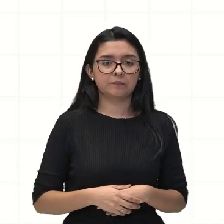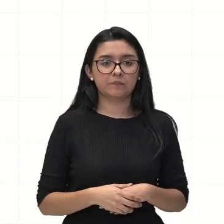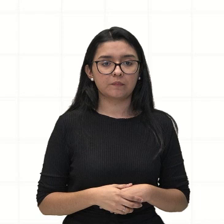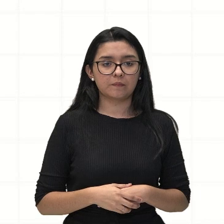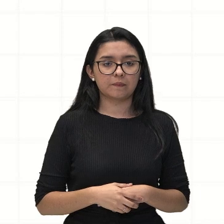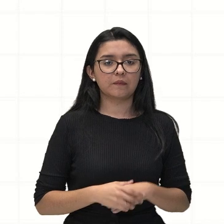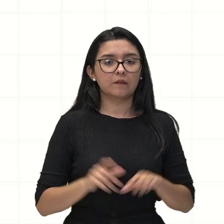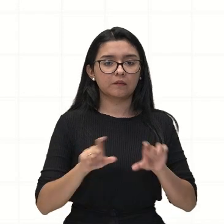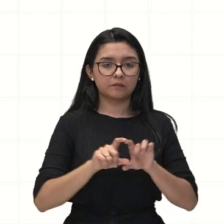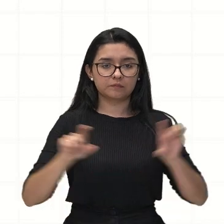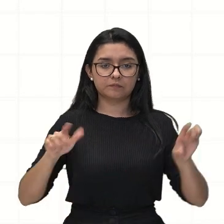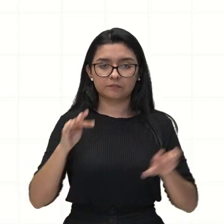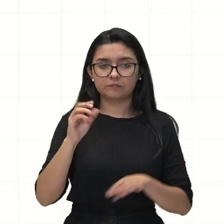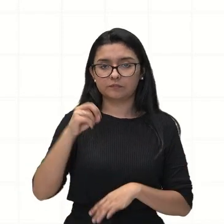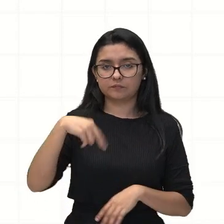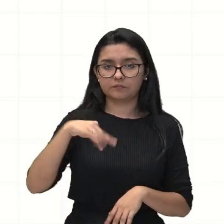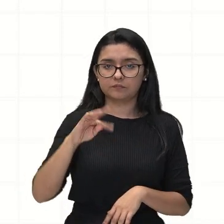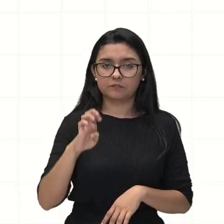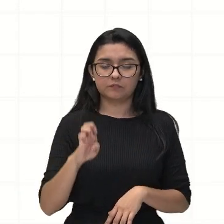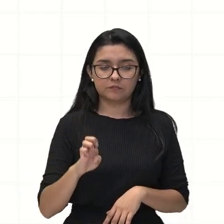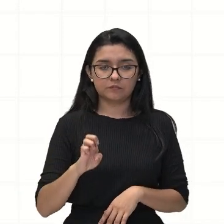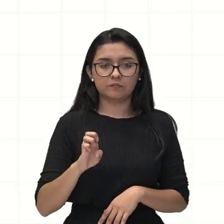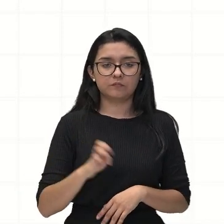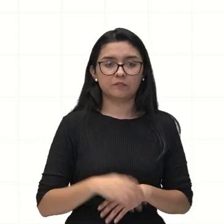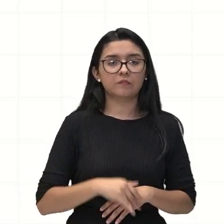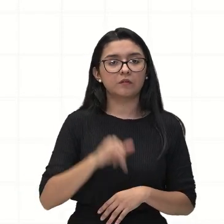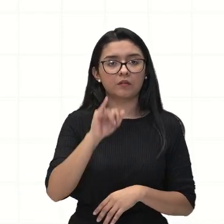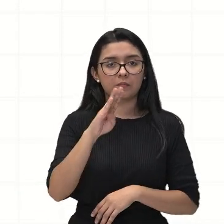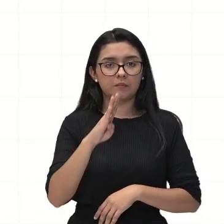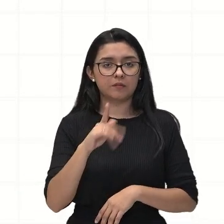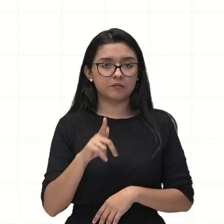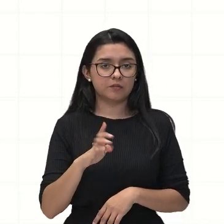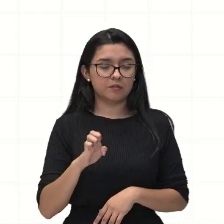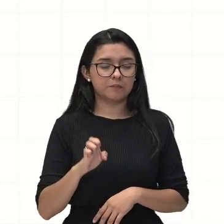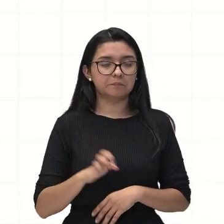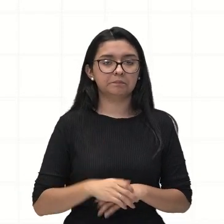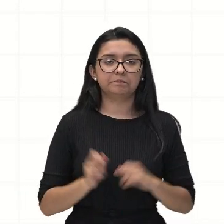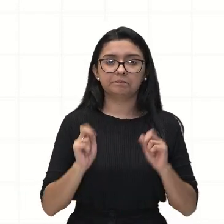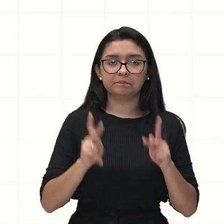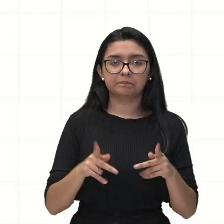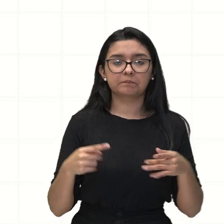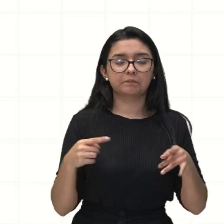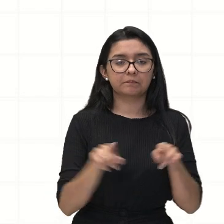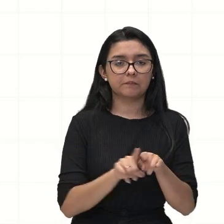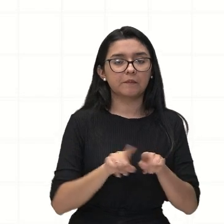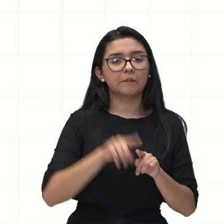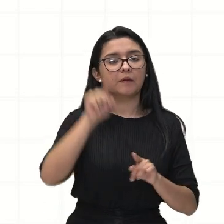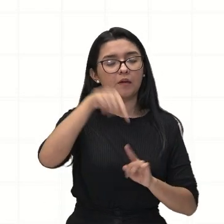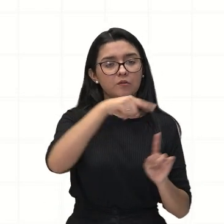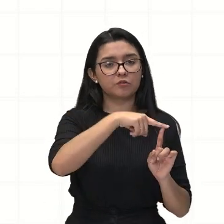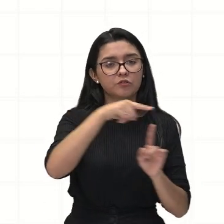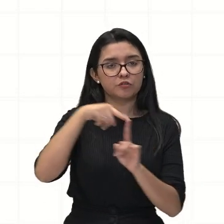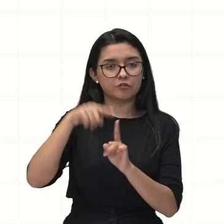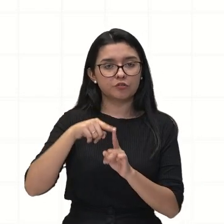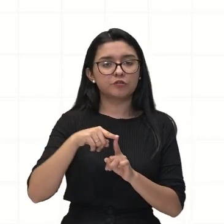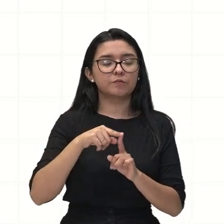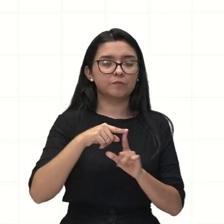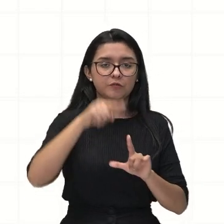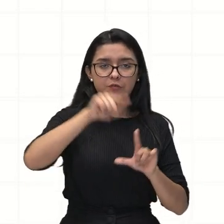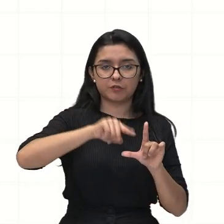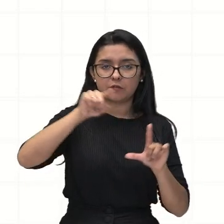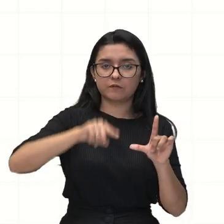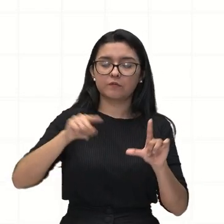gráfico, IBGE, produção pecuária municipal de 2017. Então, esse também é um tipo de gráfico muito